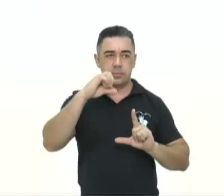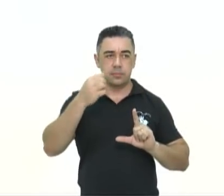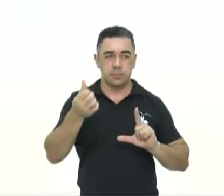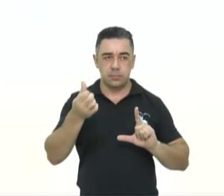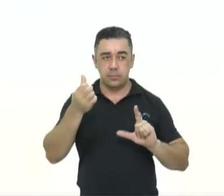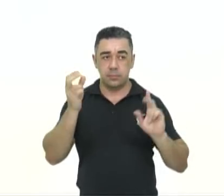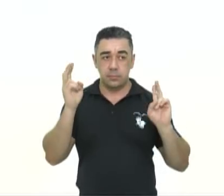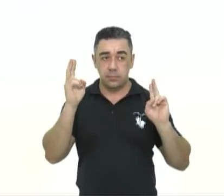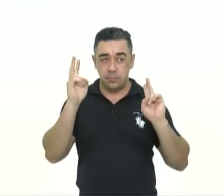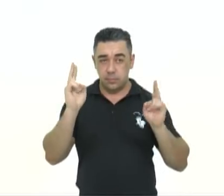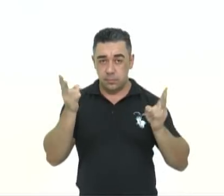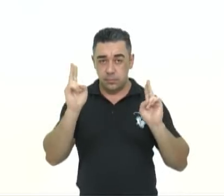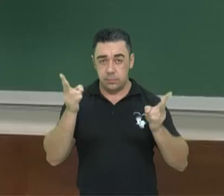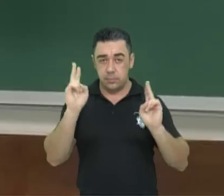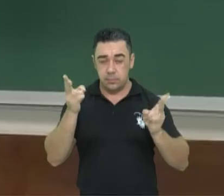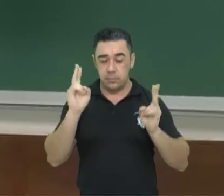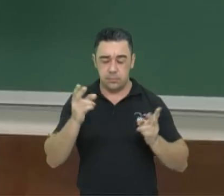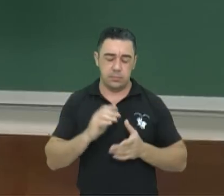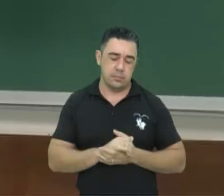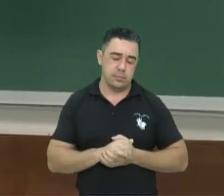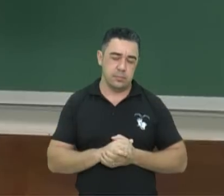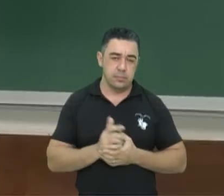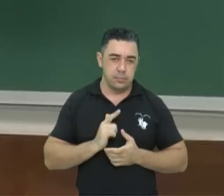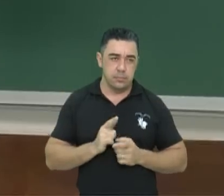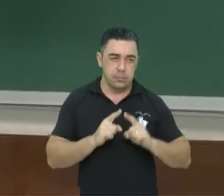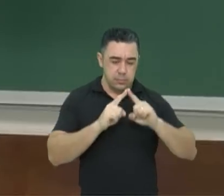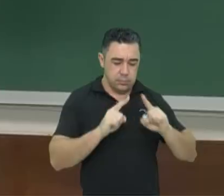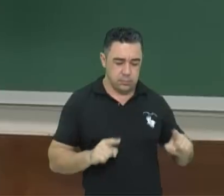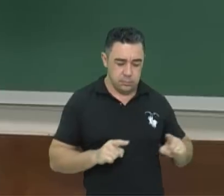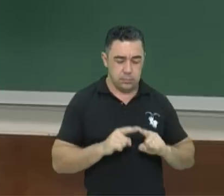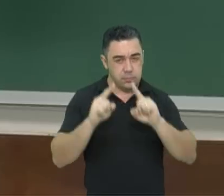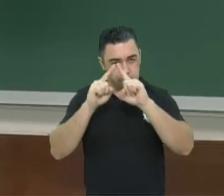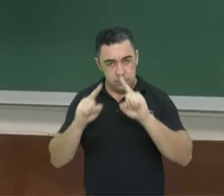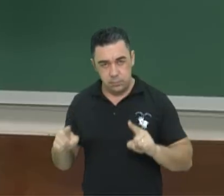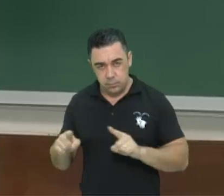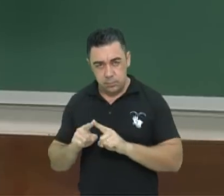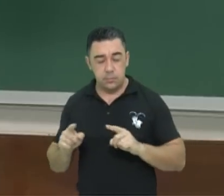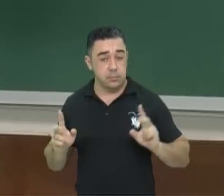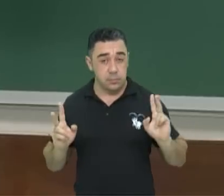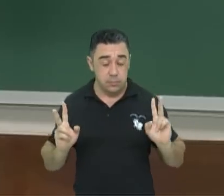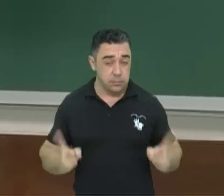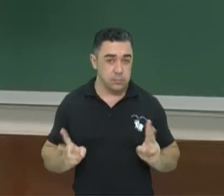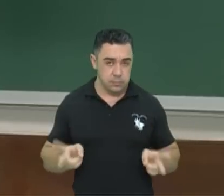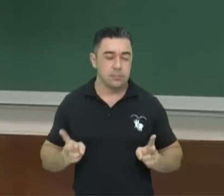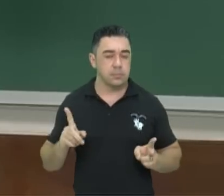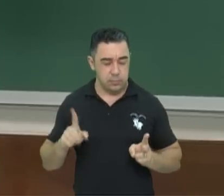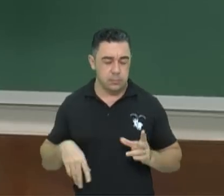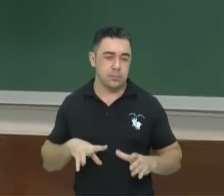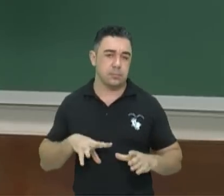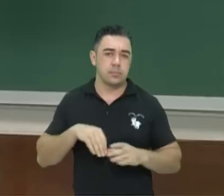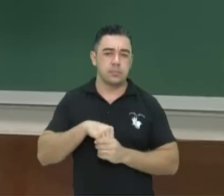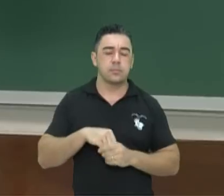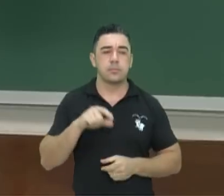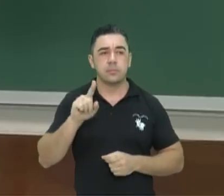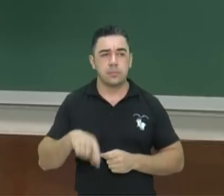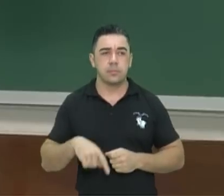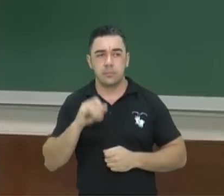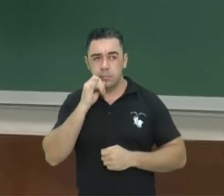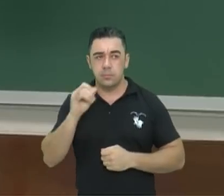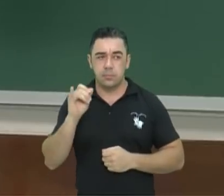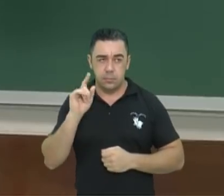30,96. Então, se eu tenho 2 triângulos com ângulos iguais, eu me encaixo no